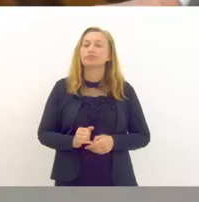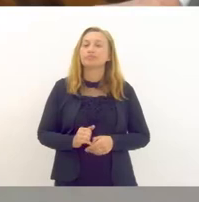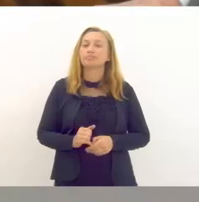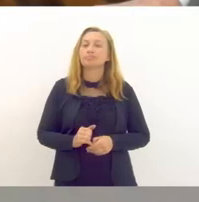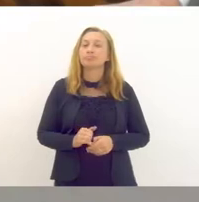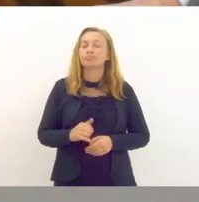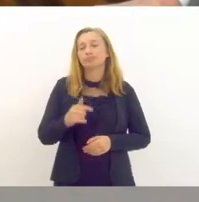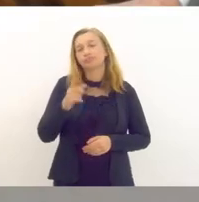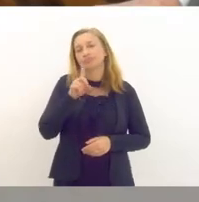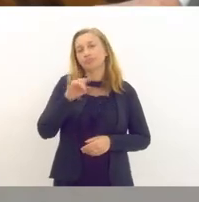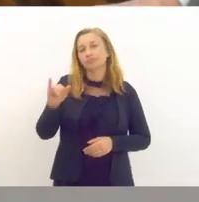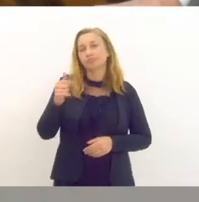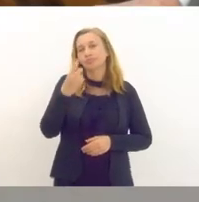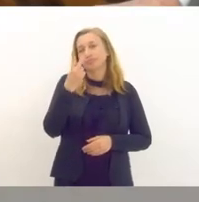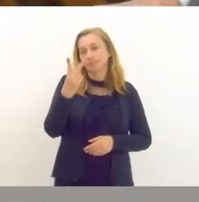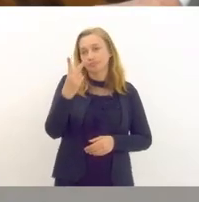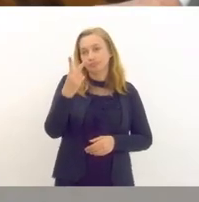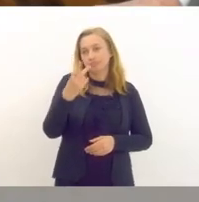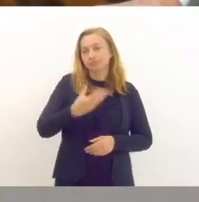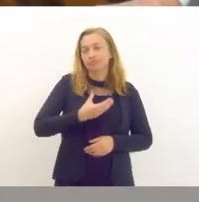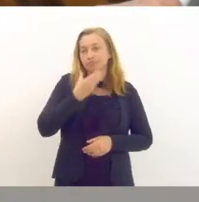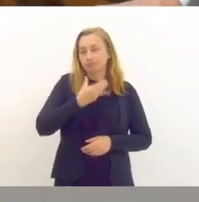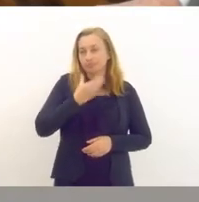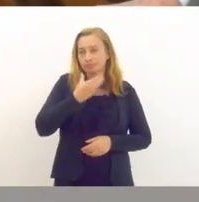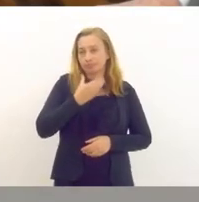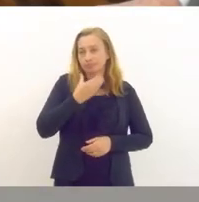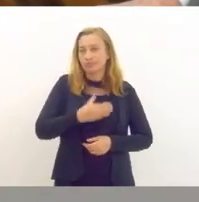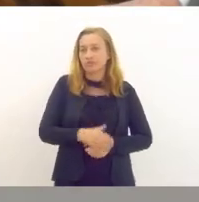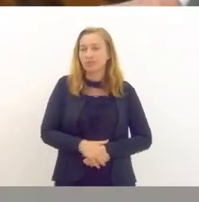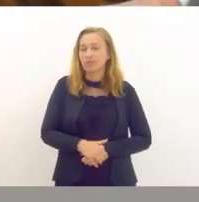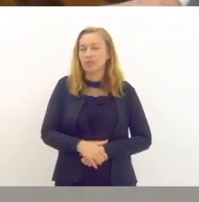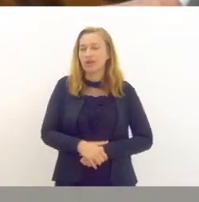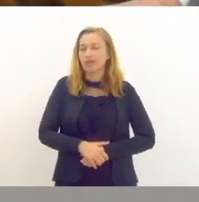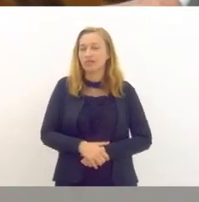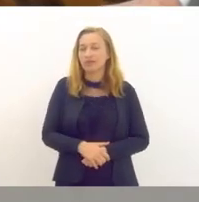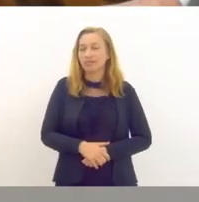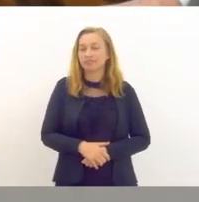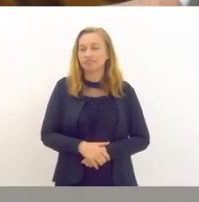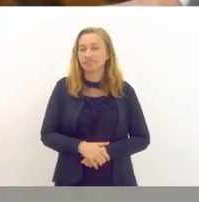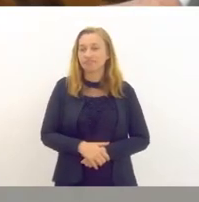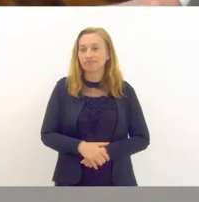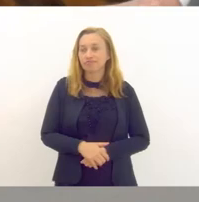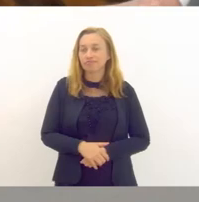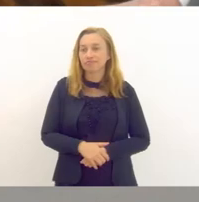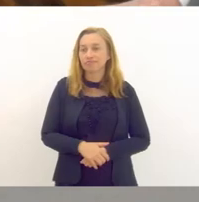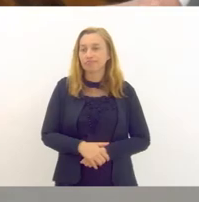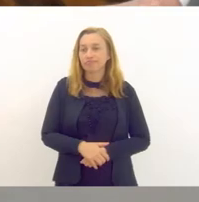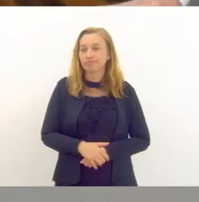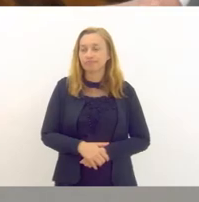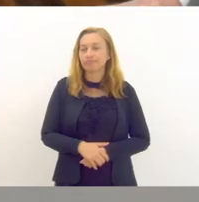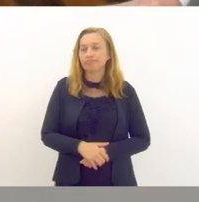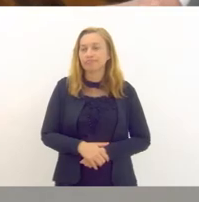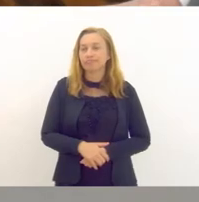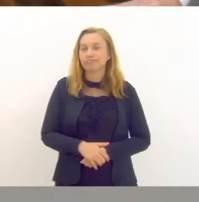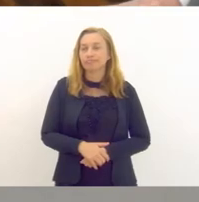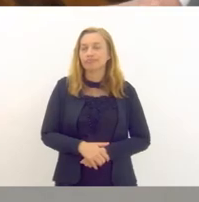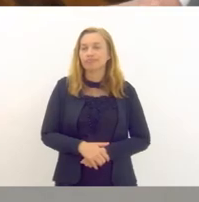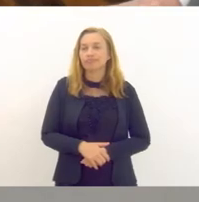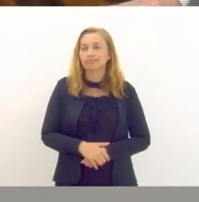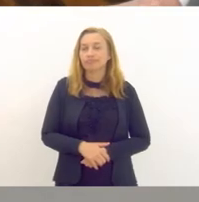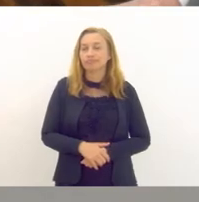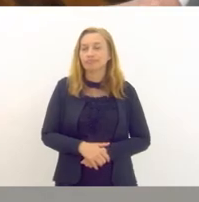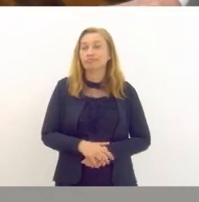do dia 2 de Dezembro dois de Dezembro haverá pelo menos tá pautado para isso